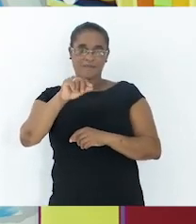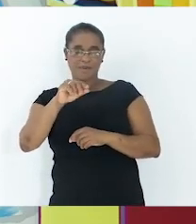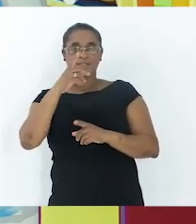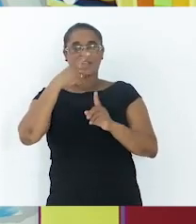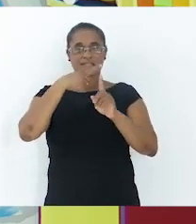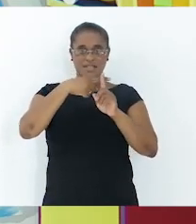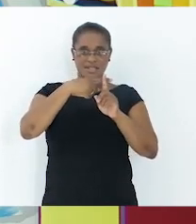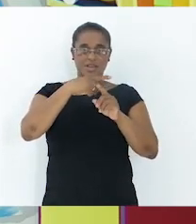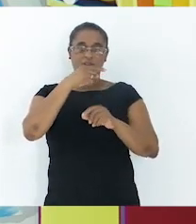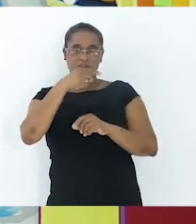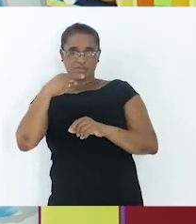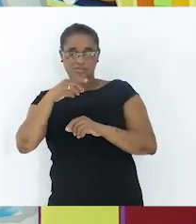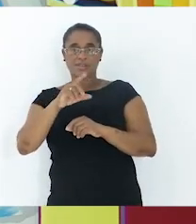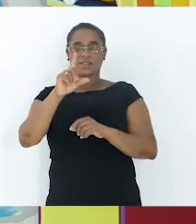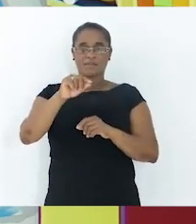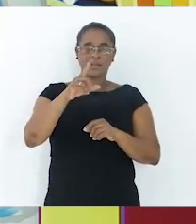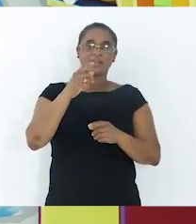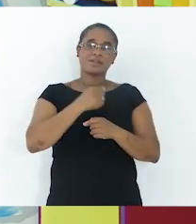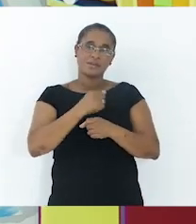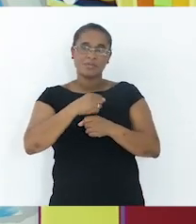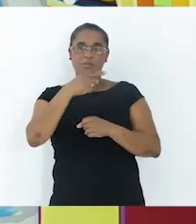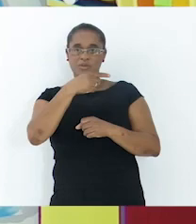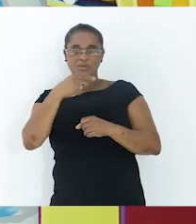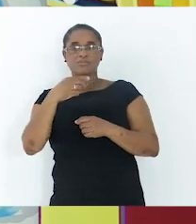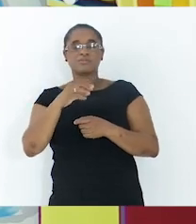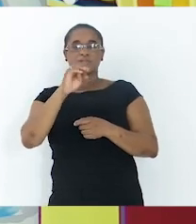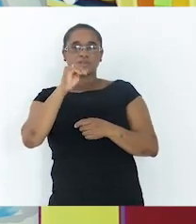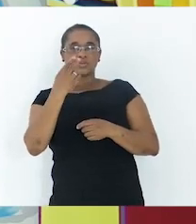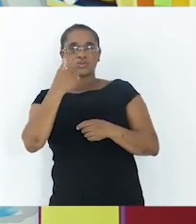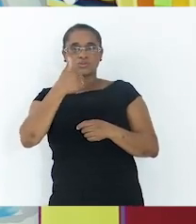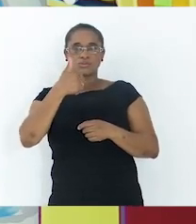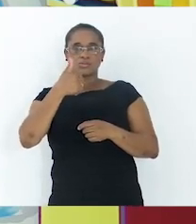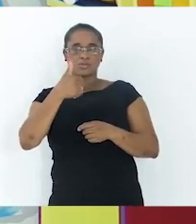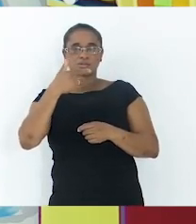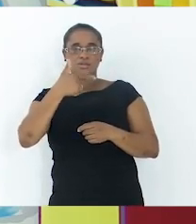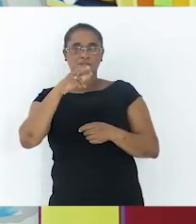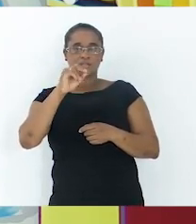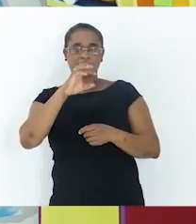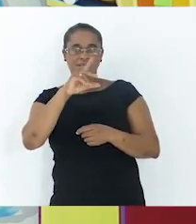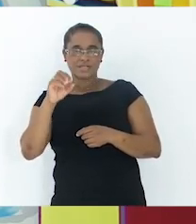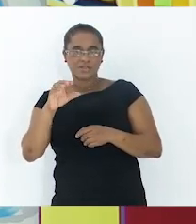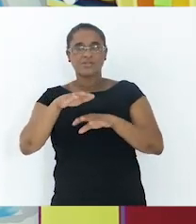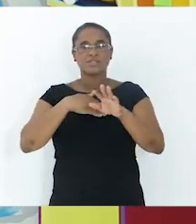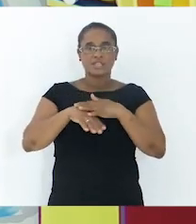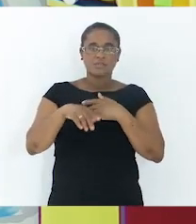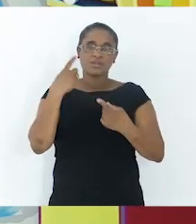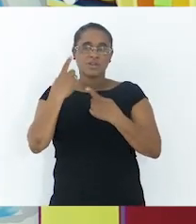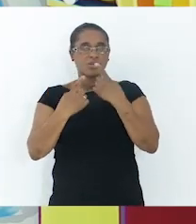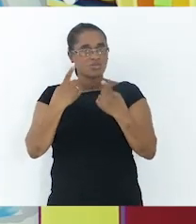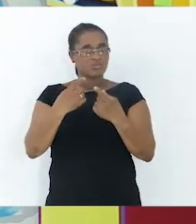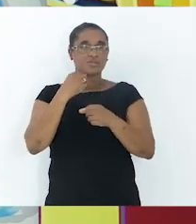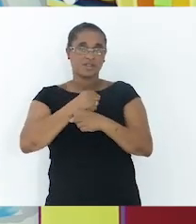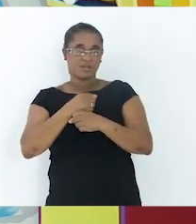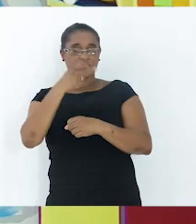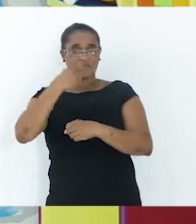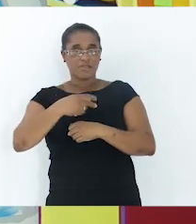adição e vimos operação de subtração. Fizemos alguns exercícios. Fiquem em